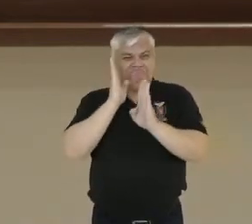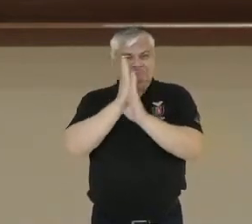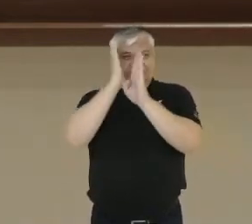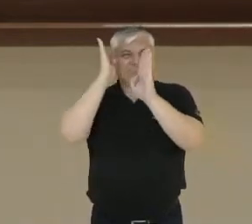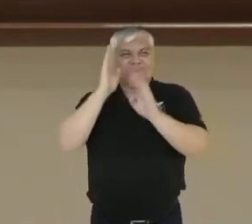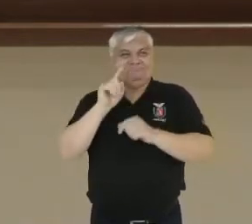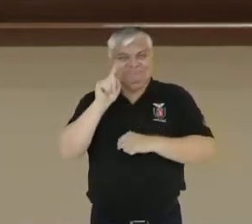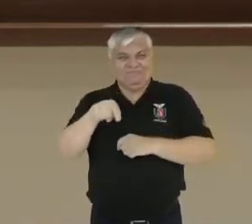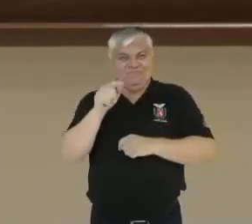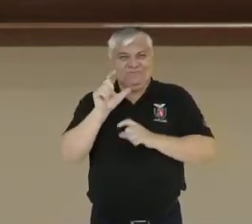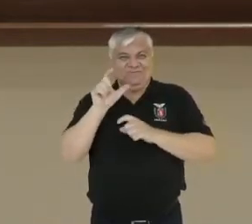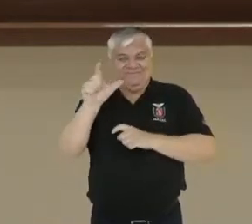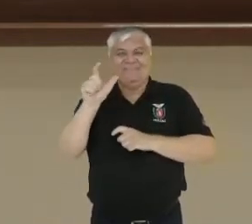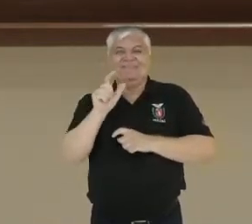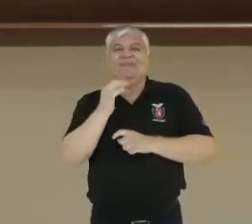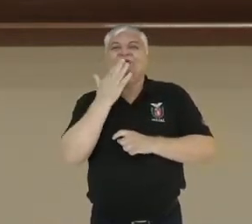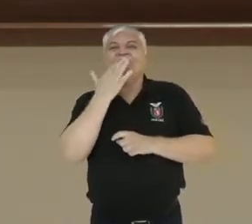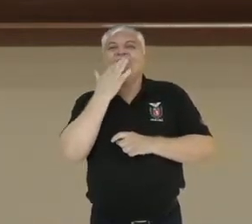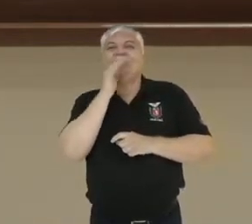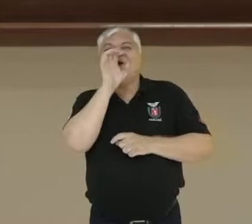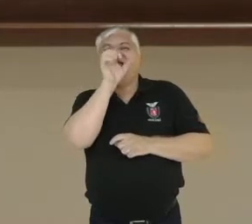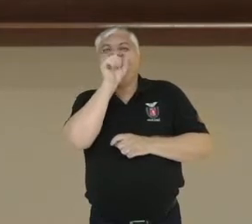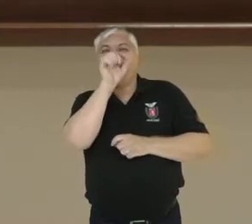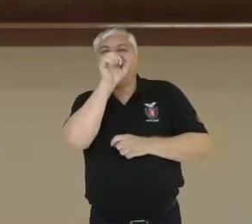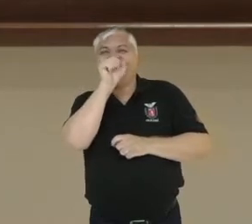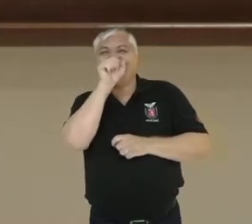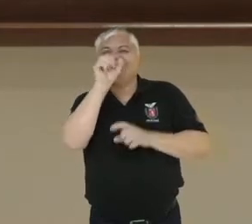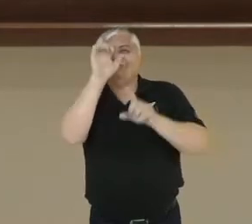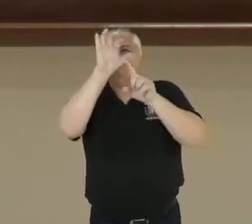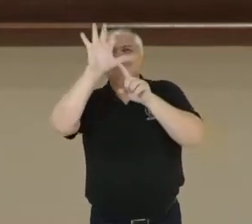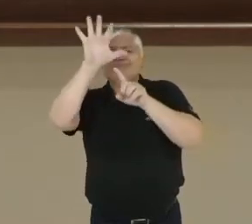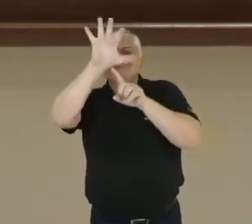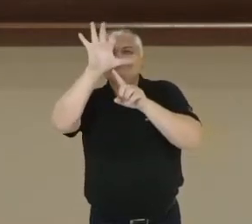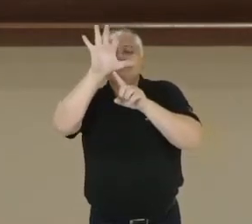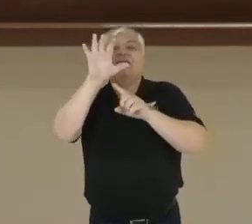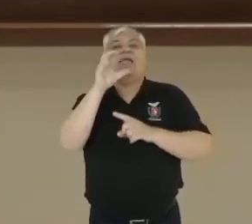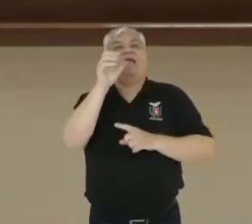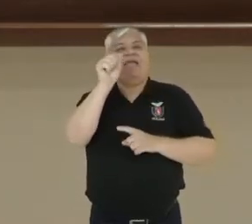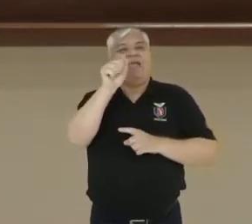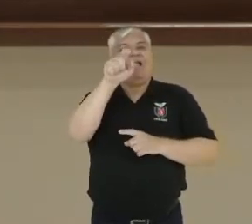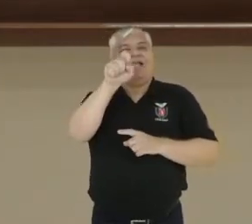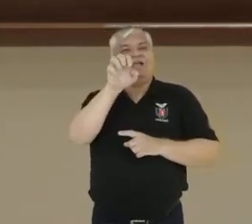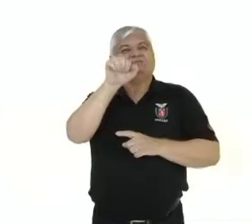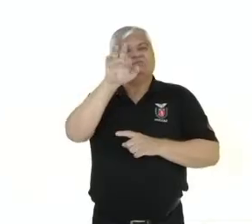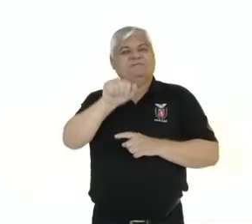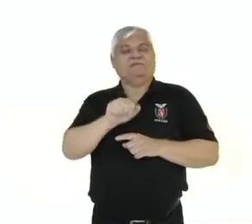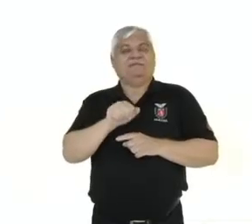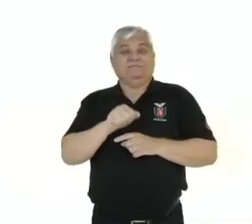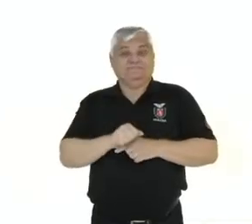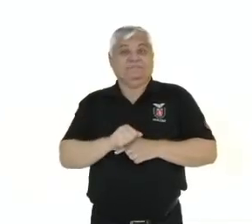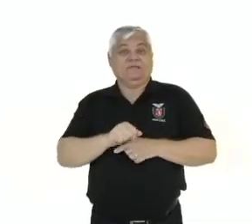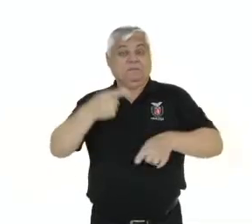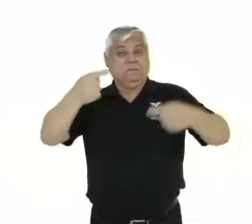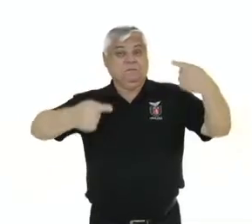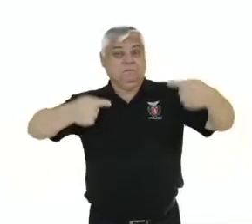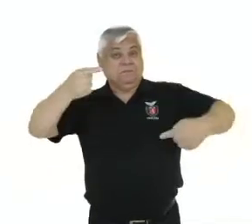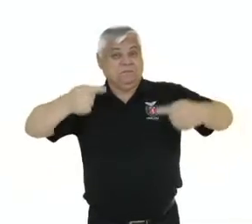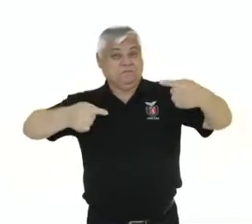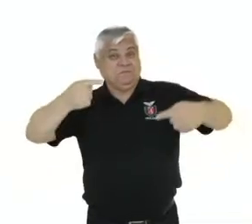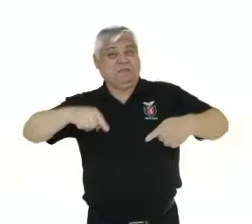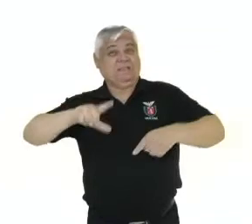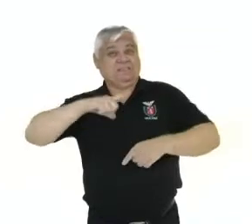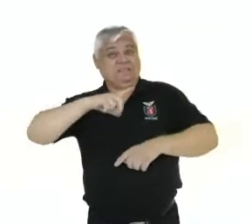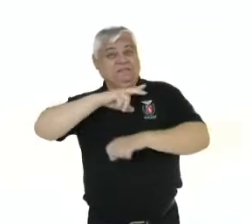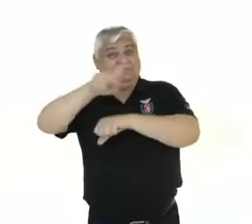identifica a localização e remete os seus principais articuladores, ou seja, para a disputa na Caxemira,